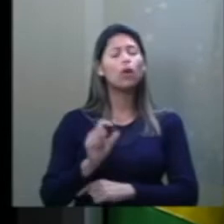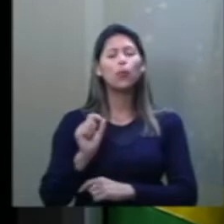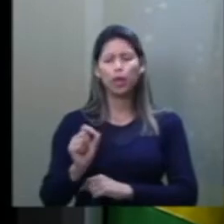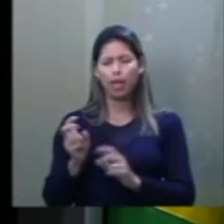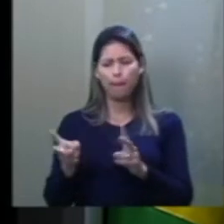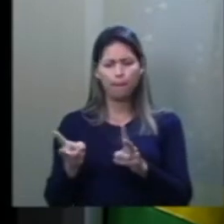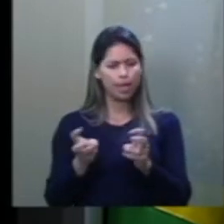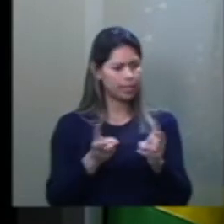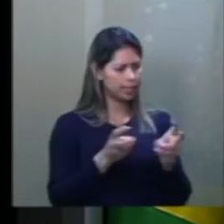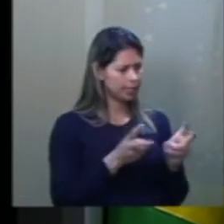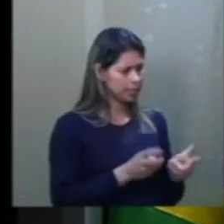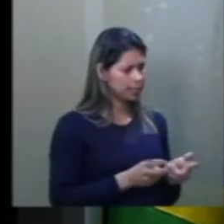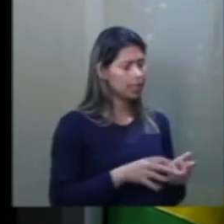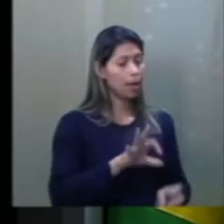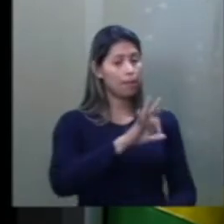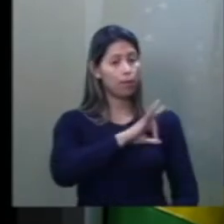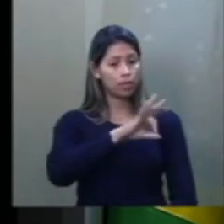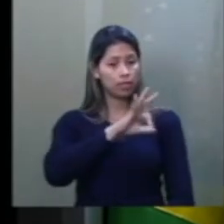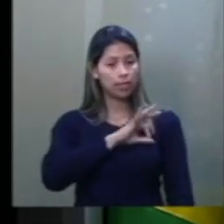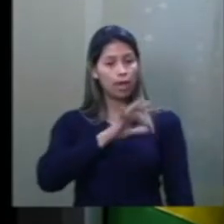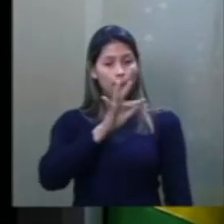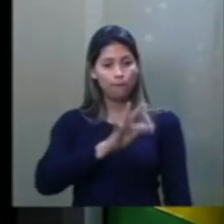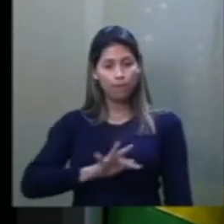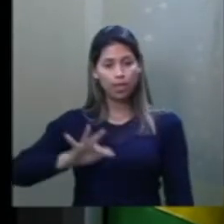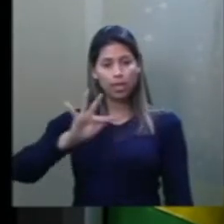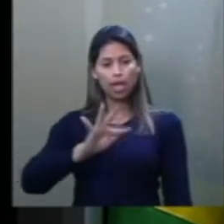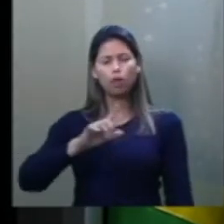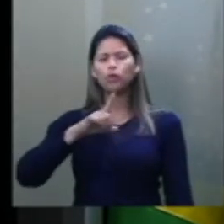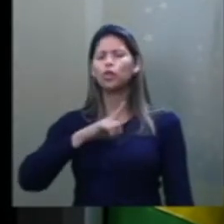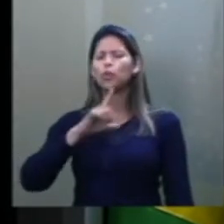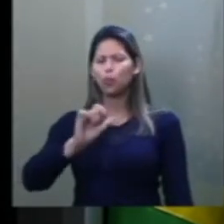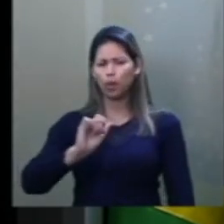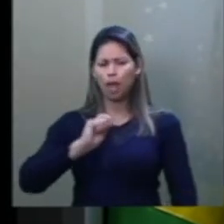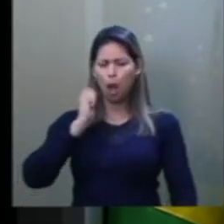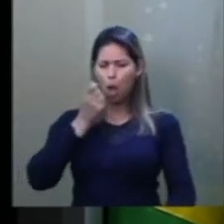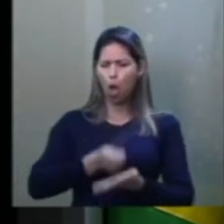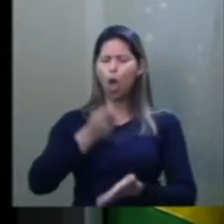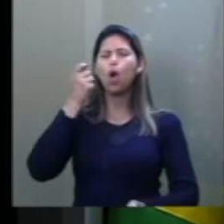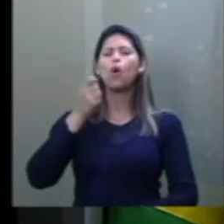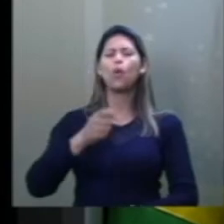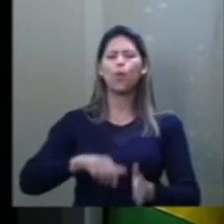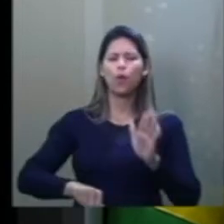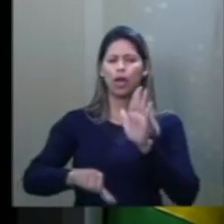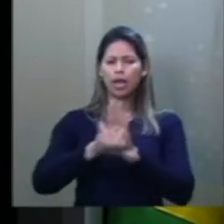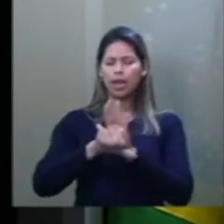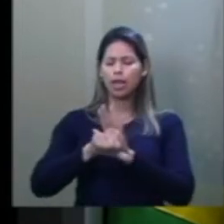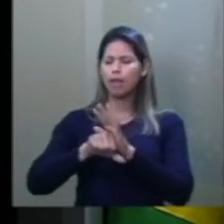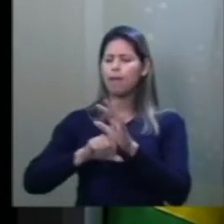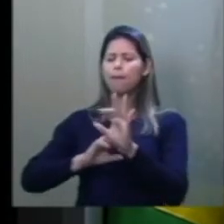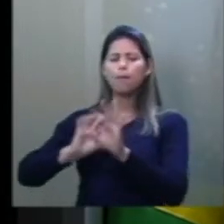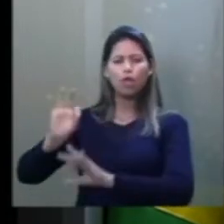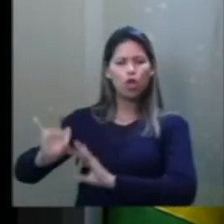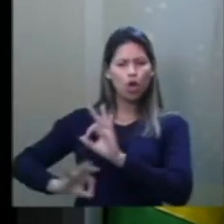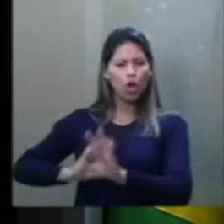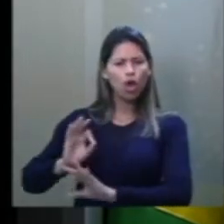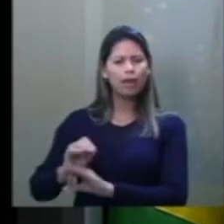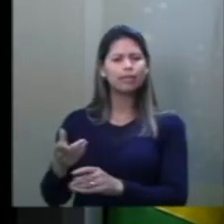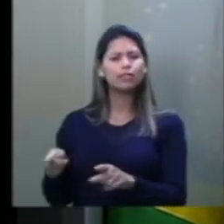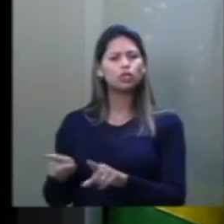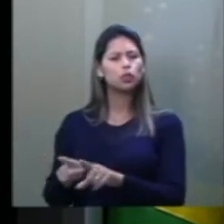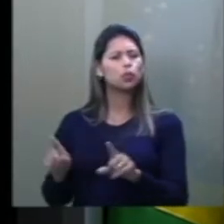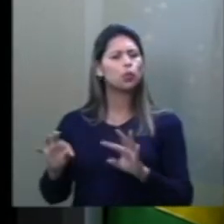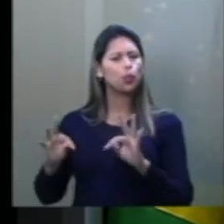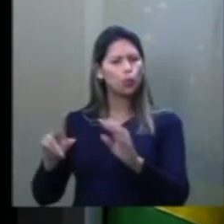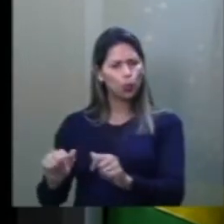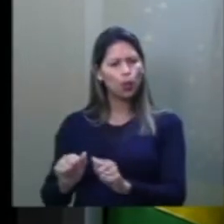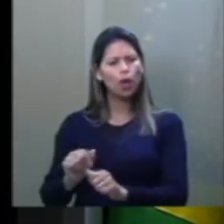a Polícia Penal Federal é quem dará o golpe final no crime organizado com com o isolamento das cabeças responsáveis